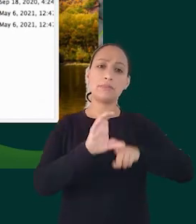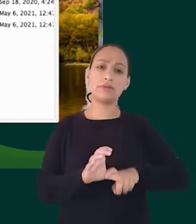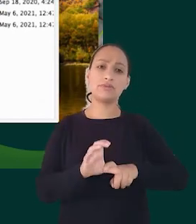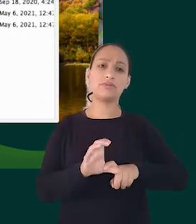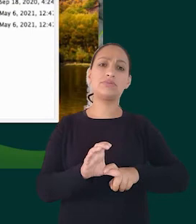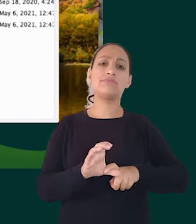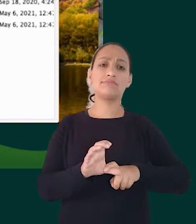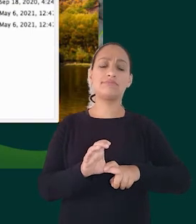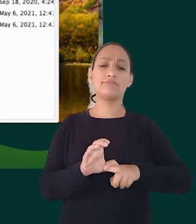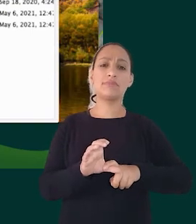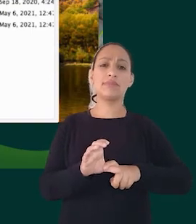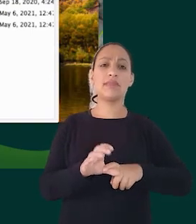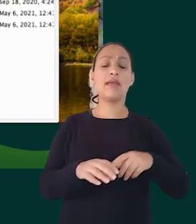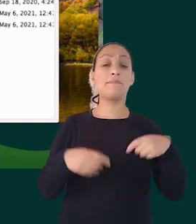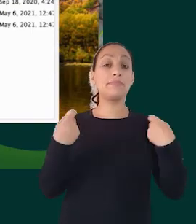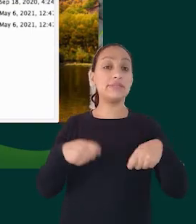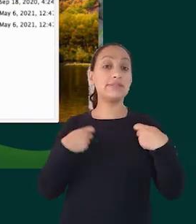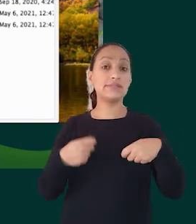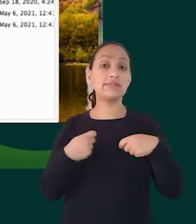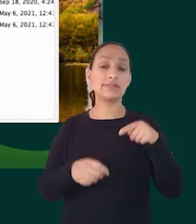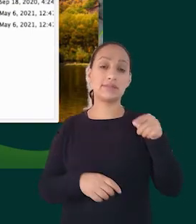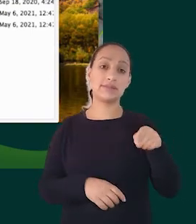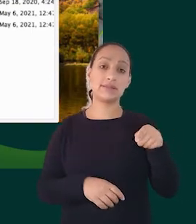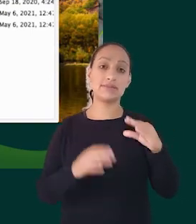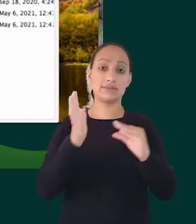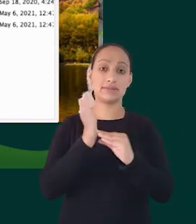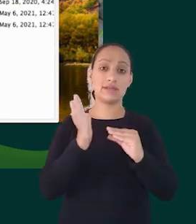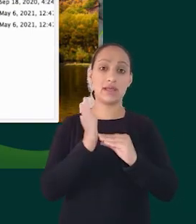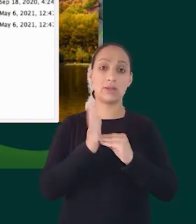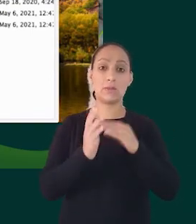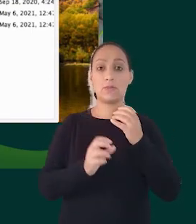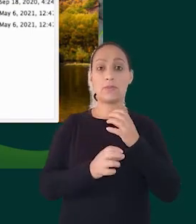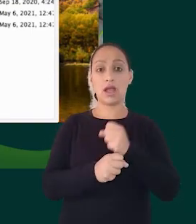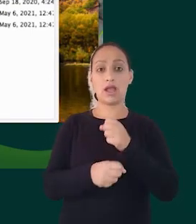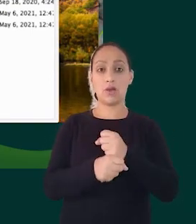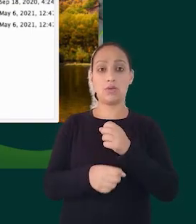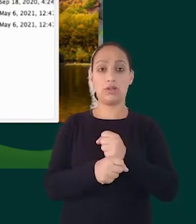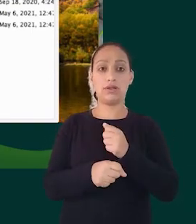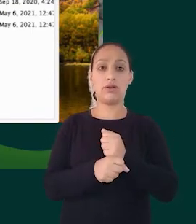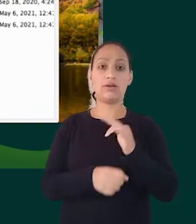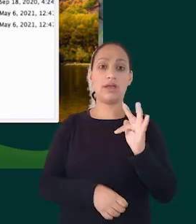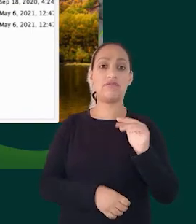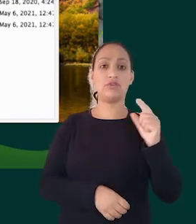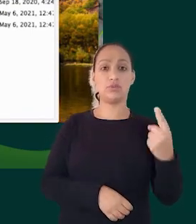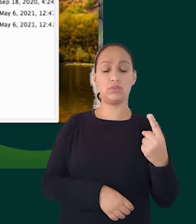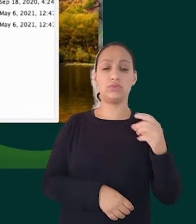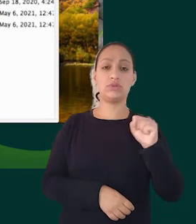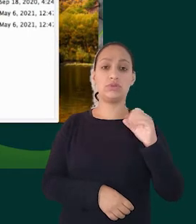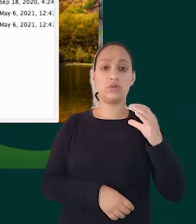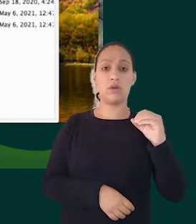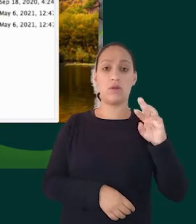e do recalque. Então, a gente precisa, né, desses dados para calcular o F1 Score, que a gente usa muito